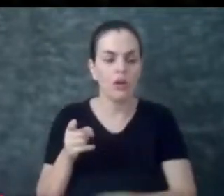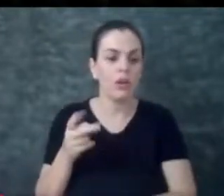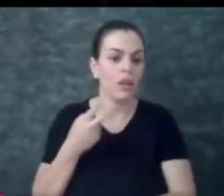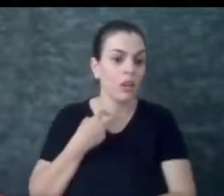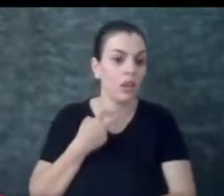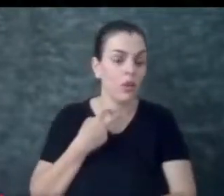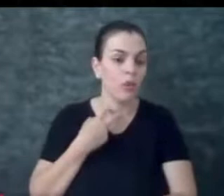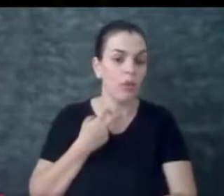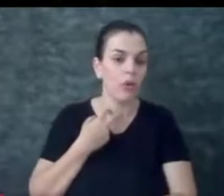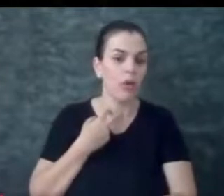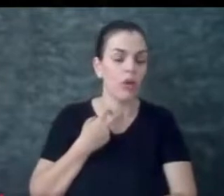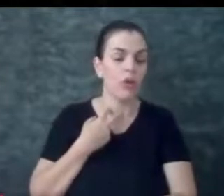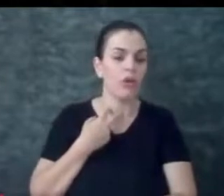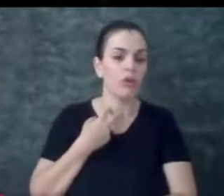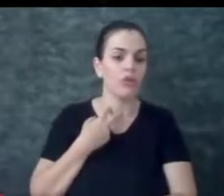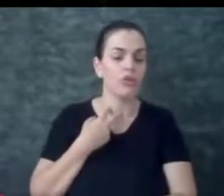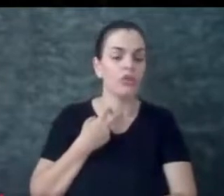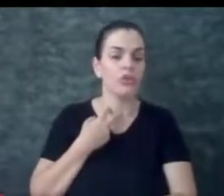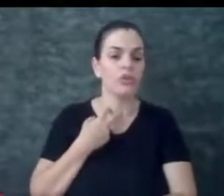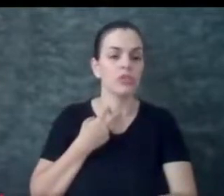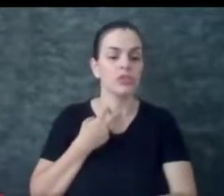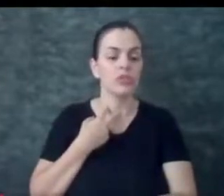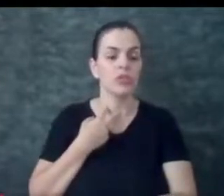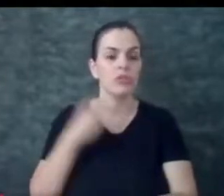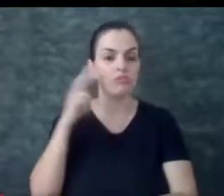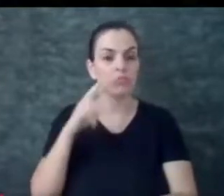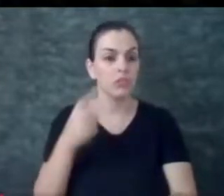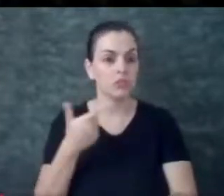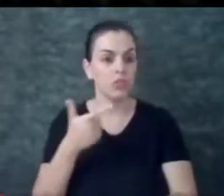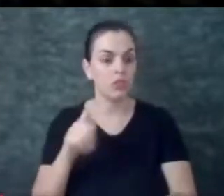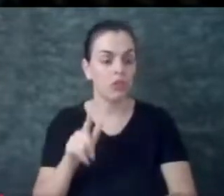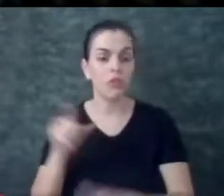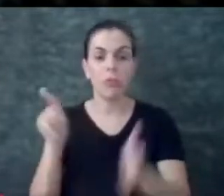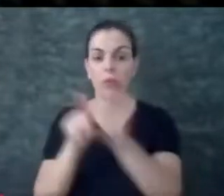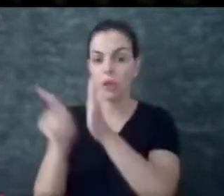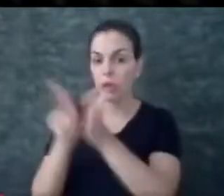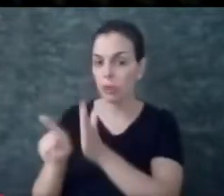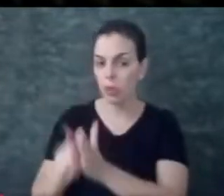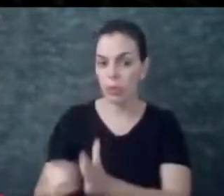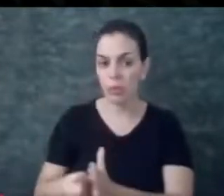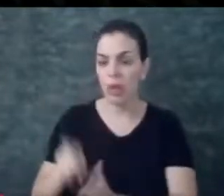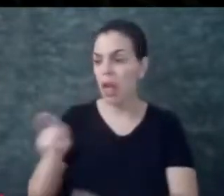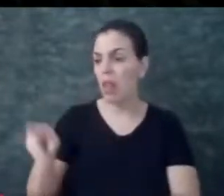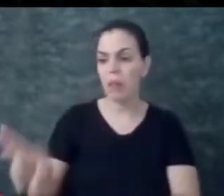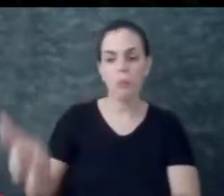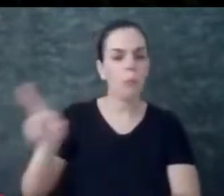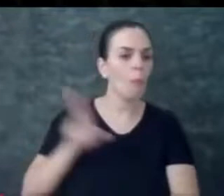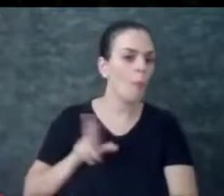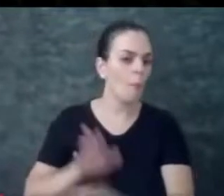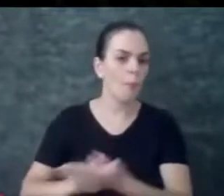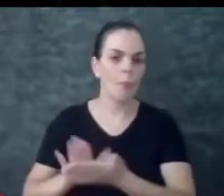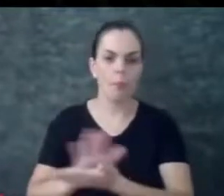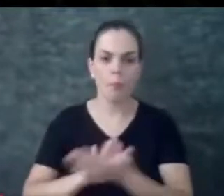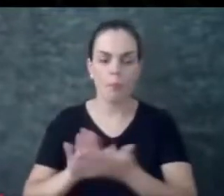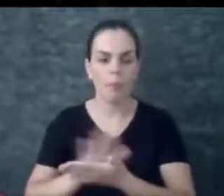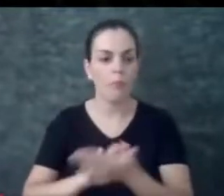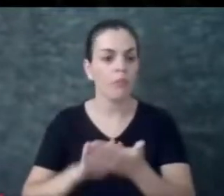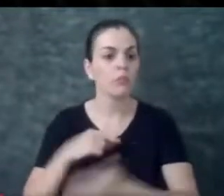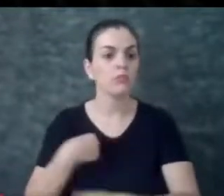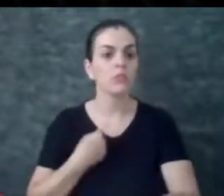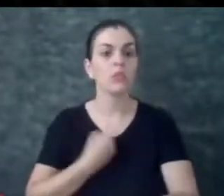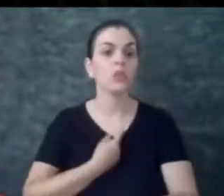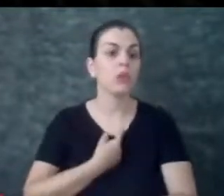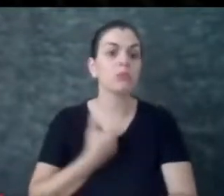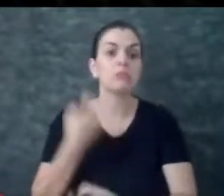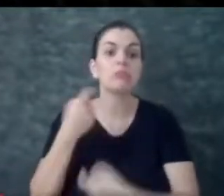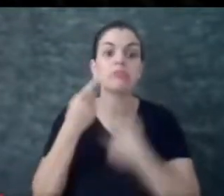aos vereadores as perguntas foram feitas elas não foram respondidas e nós estamos e continuamos um espaço de